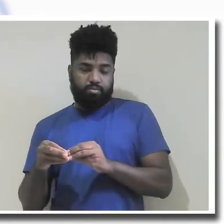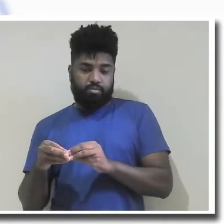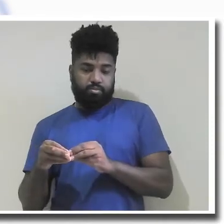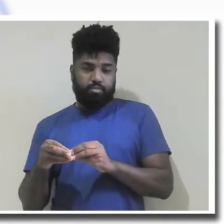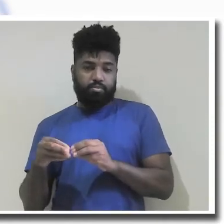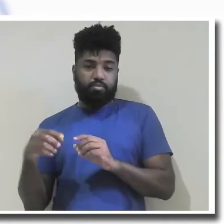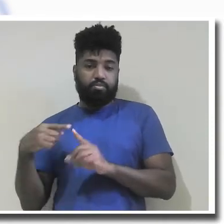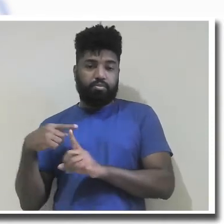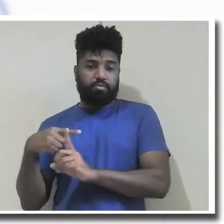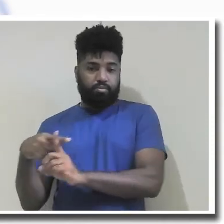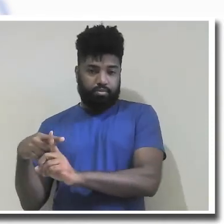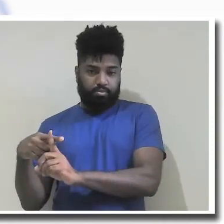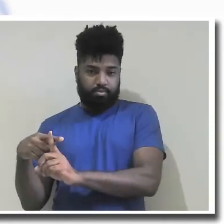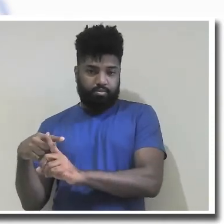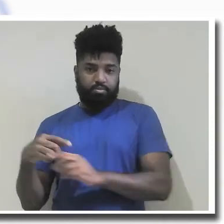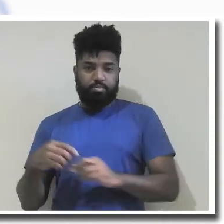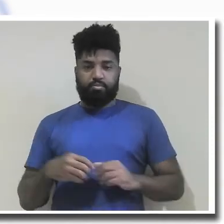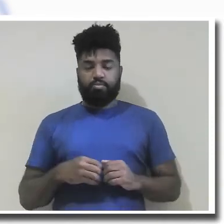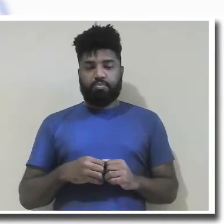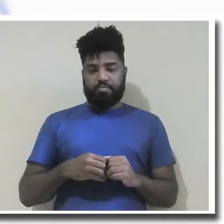é mais.